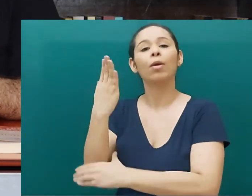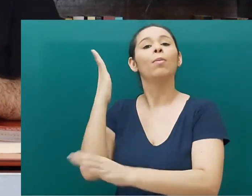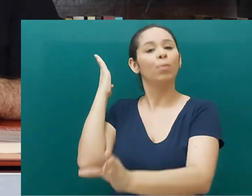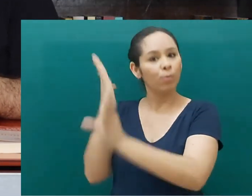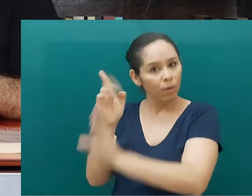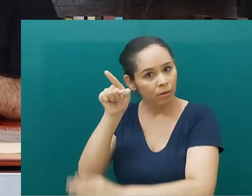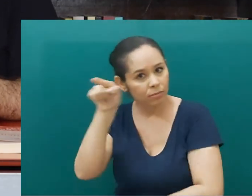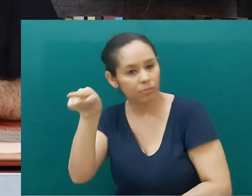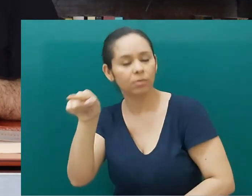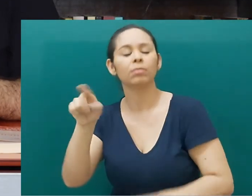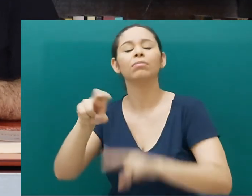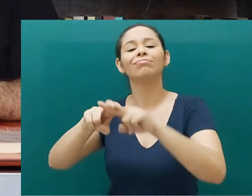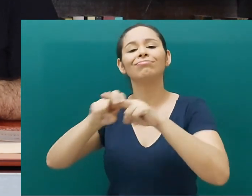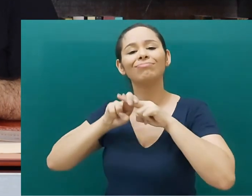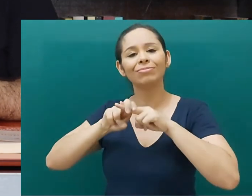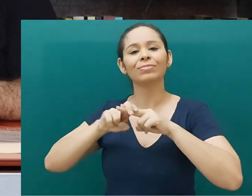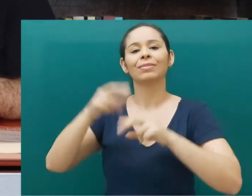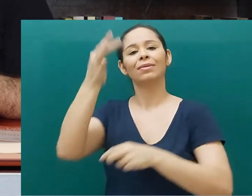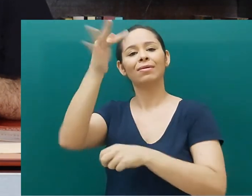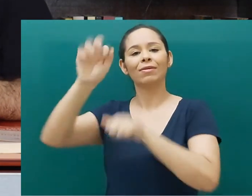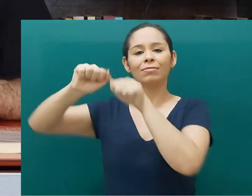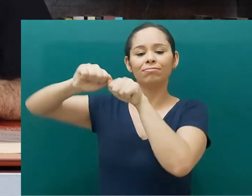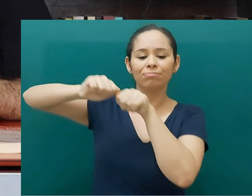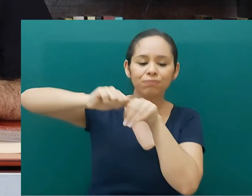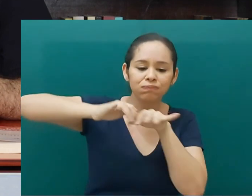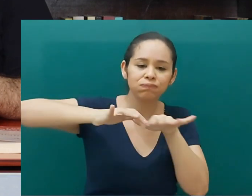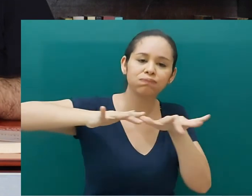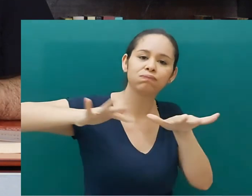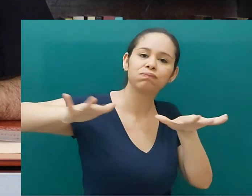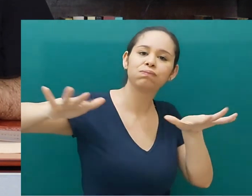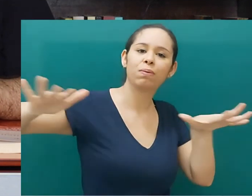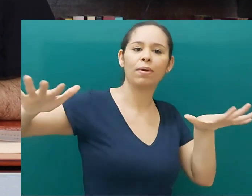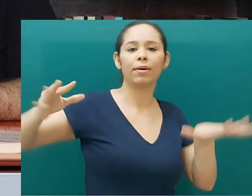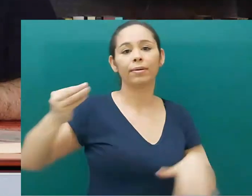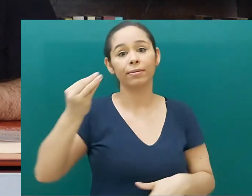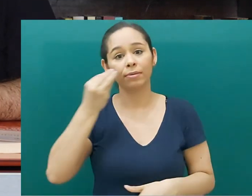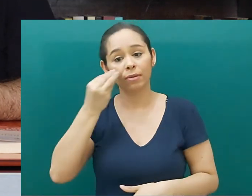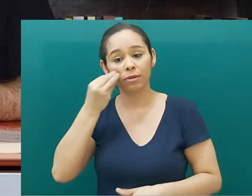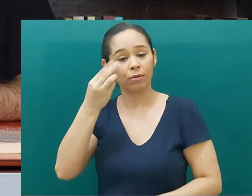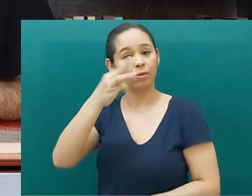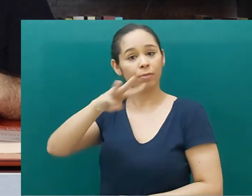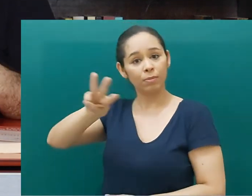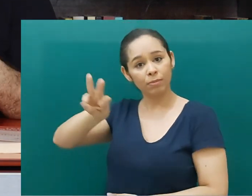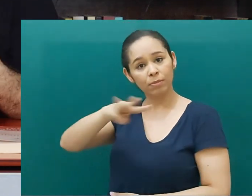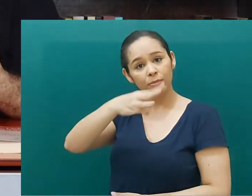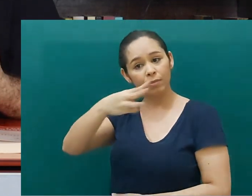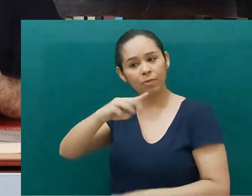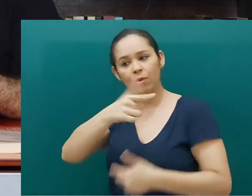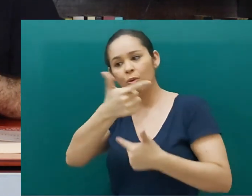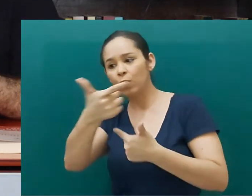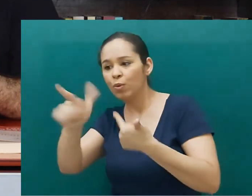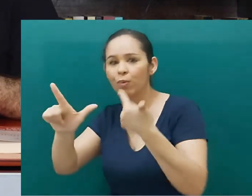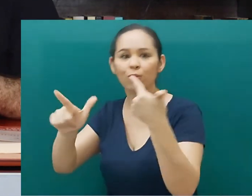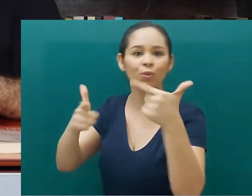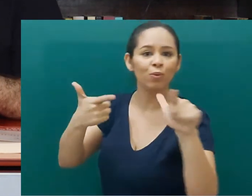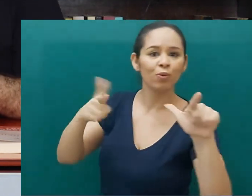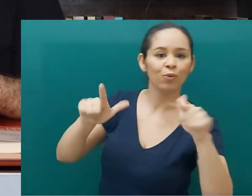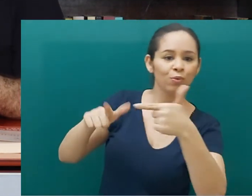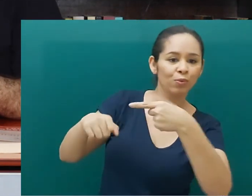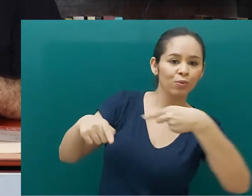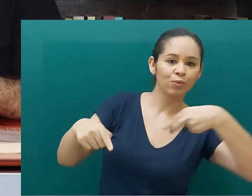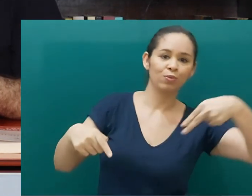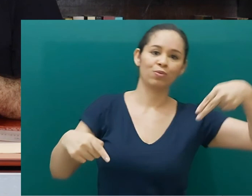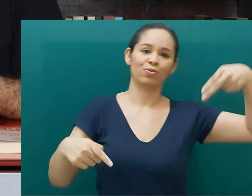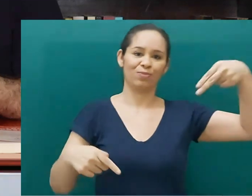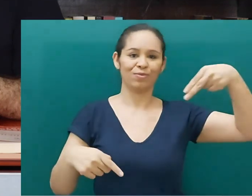E essa França equinocial, ela passou do estado do Maranhão para a mais extremidade norte do